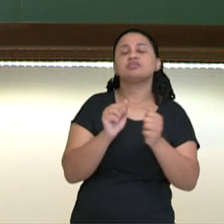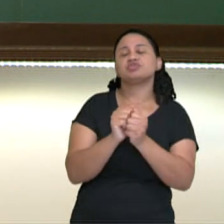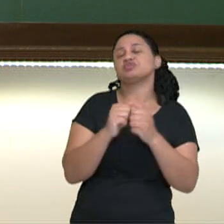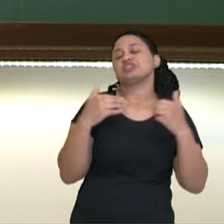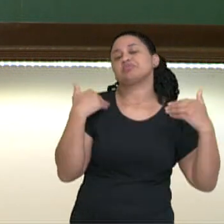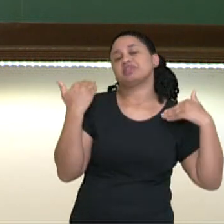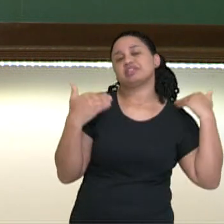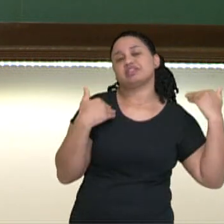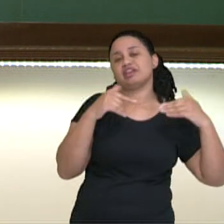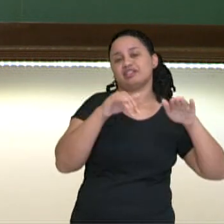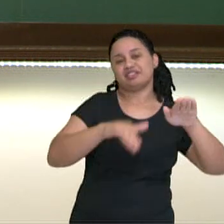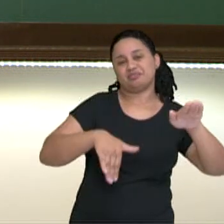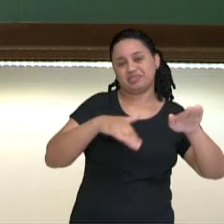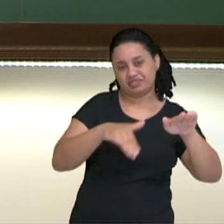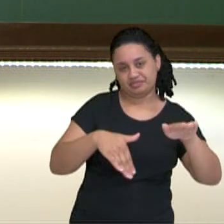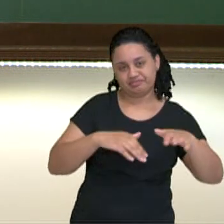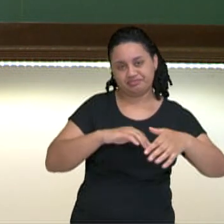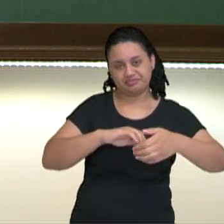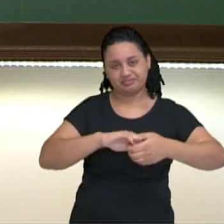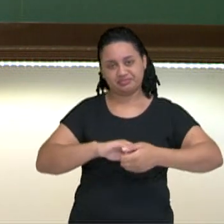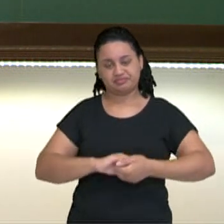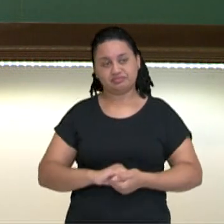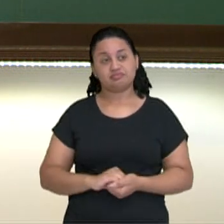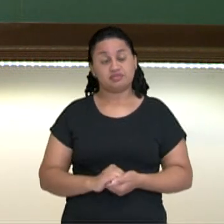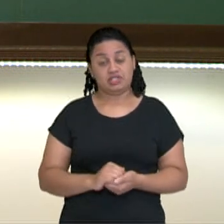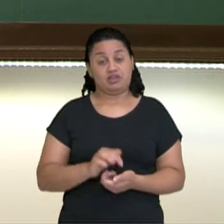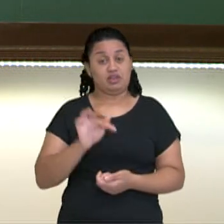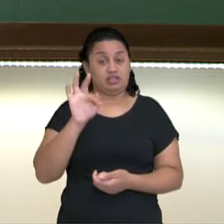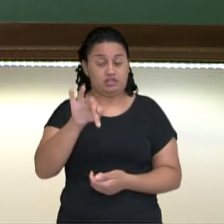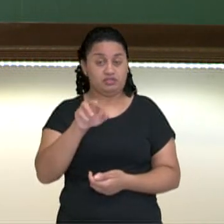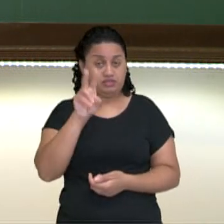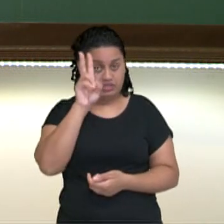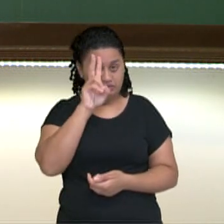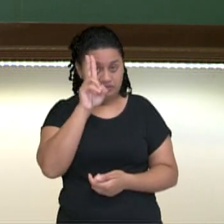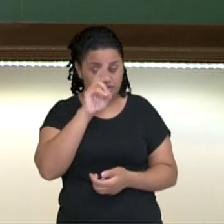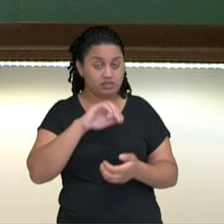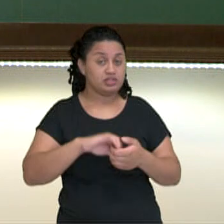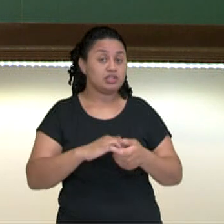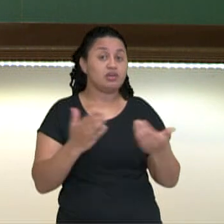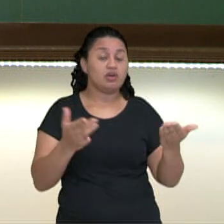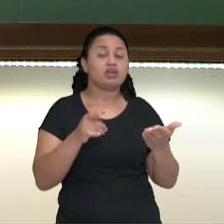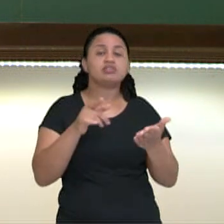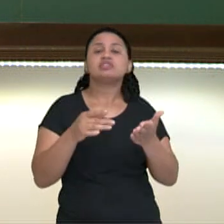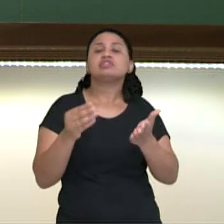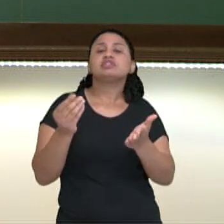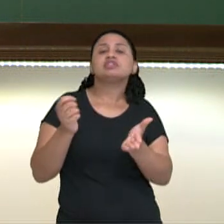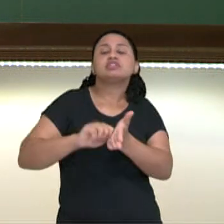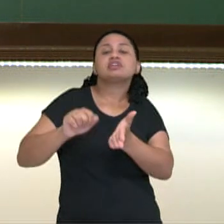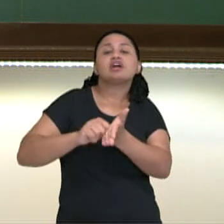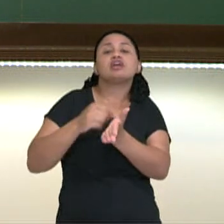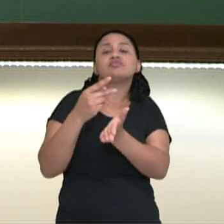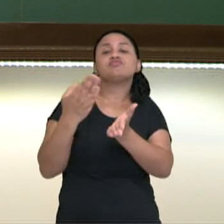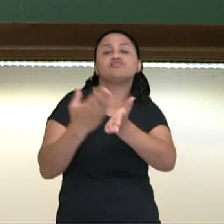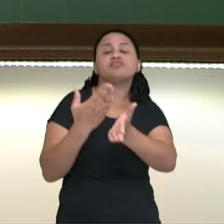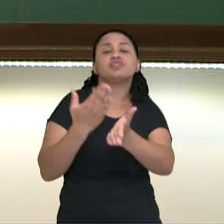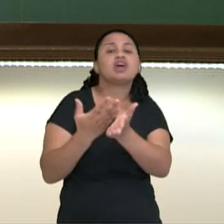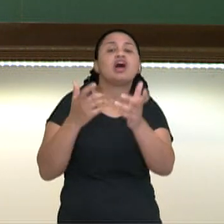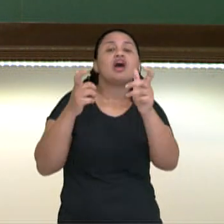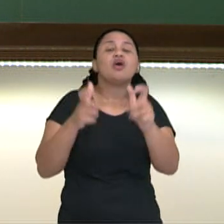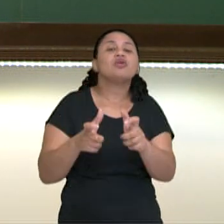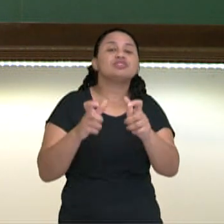praia. Então, esse é o final da história. Vocês vão identificar no caderno de vocês onde teve a quebra